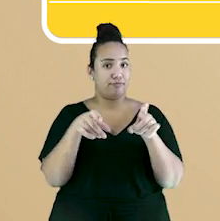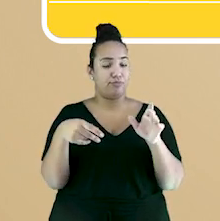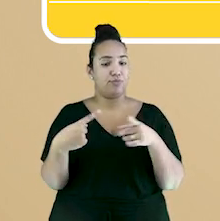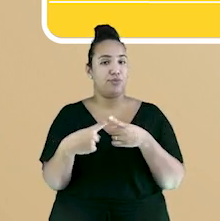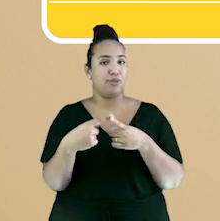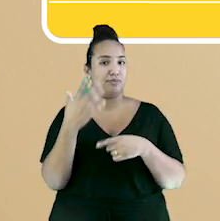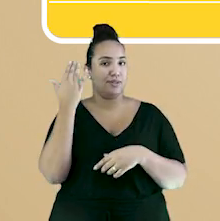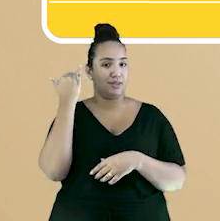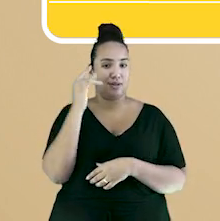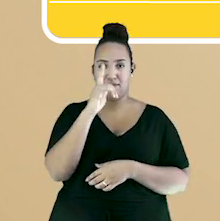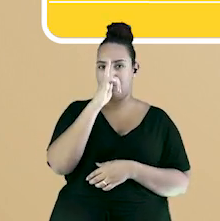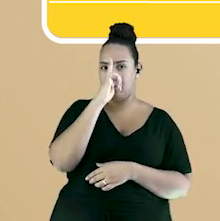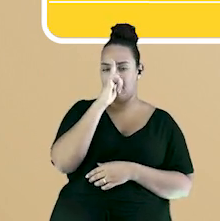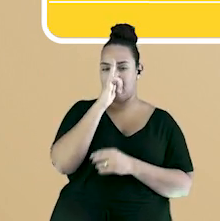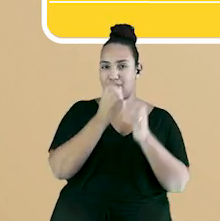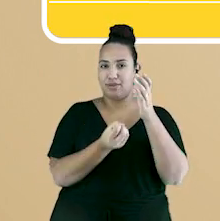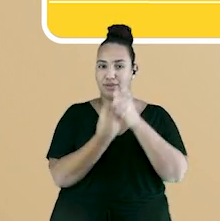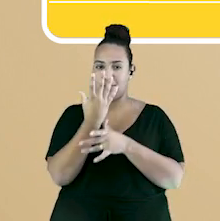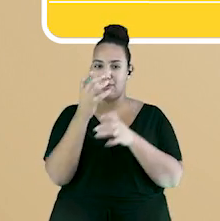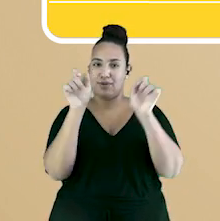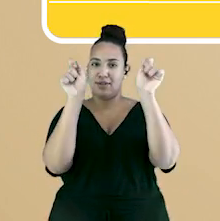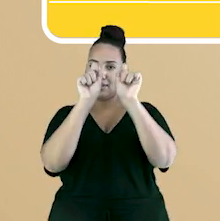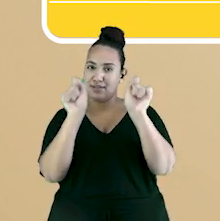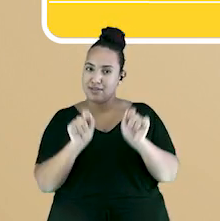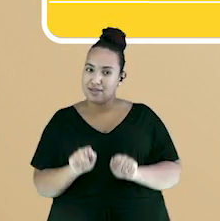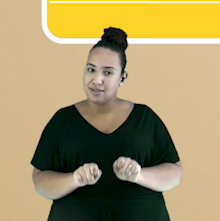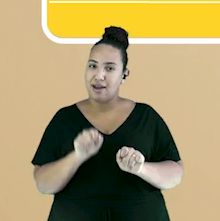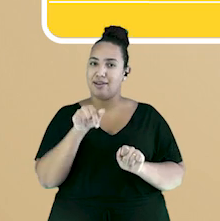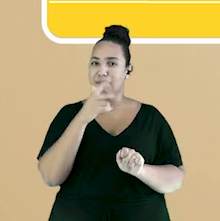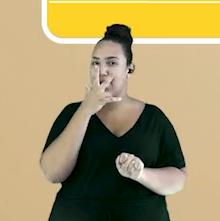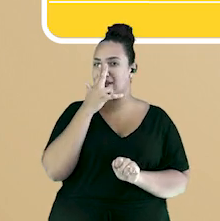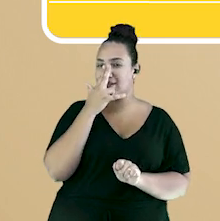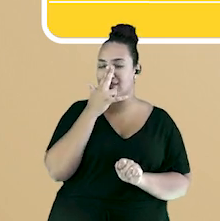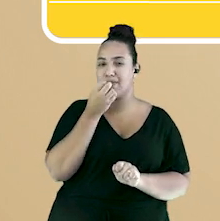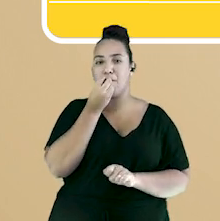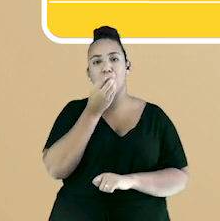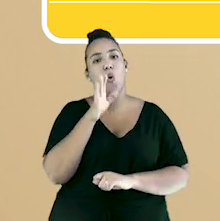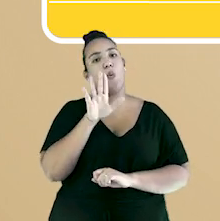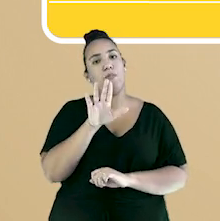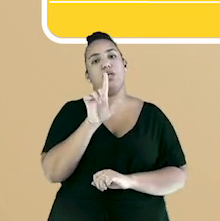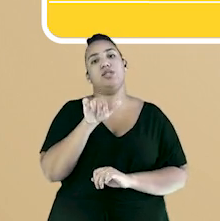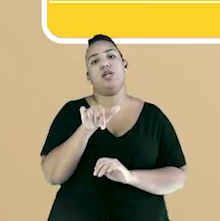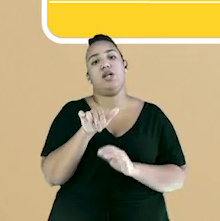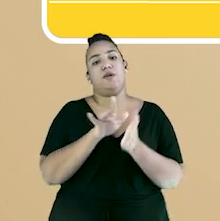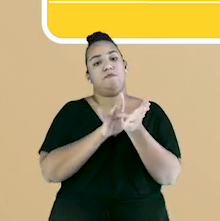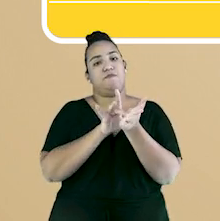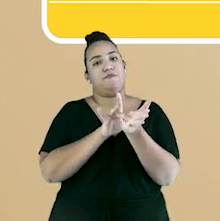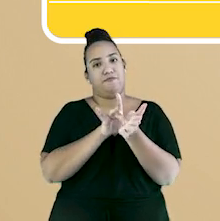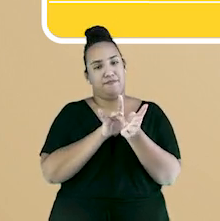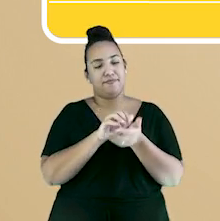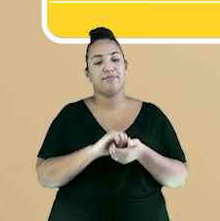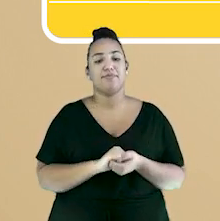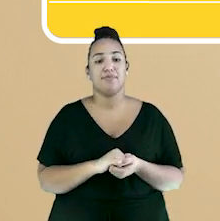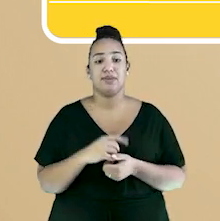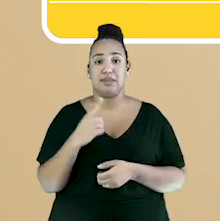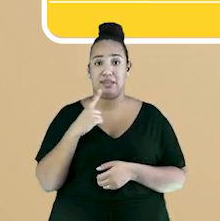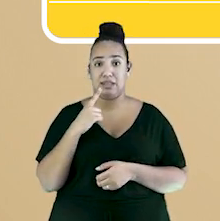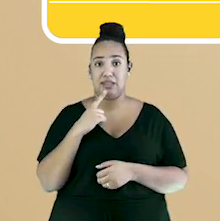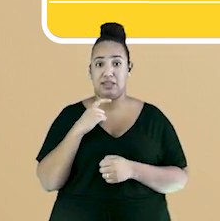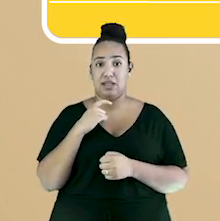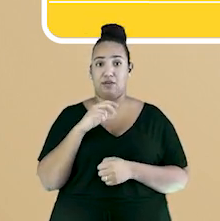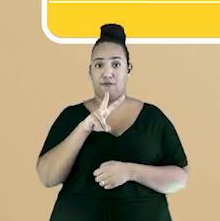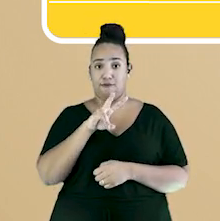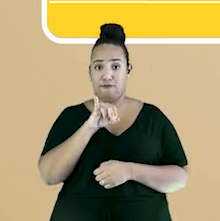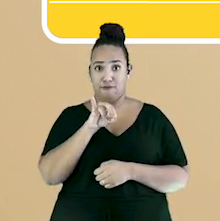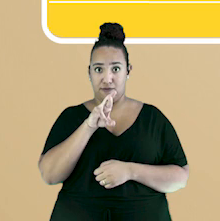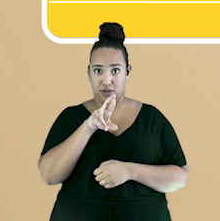pelos soldados gregos que, à primeira vista, parece inofensiva, mas era uma armadilha. Existe um tipo de vírus de computador chamado cavalo